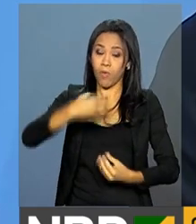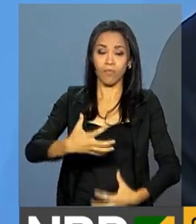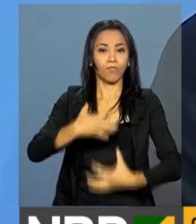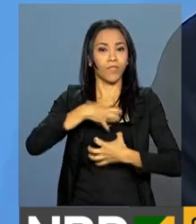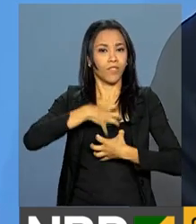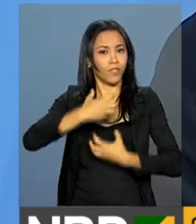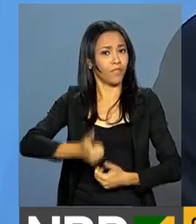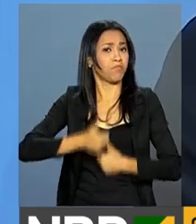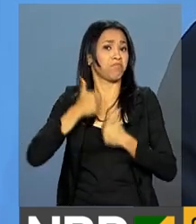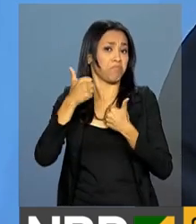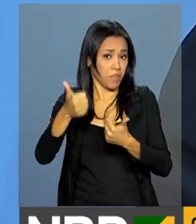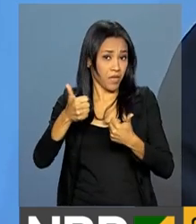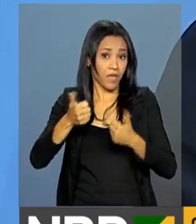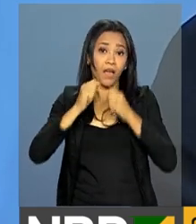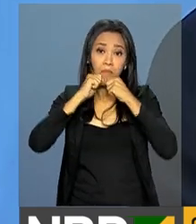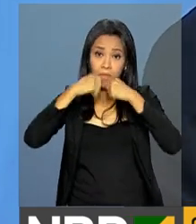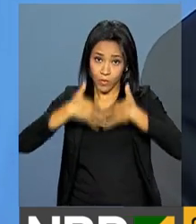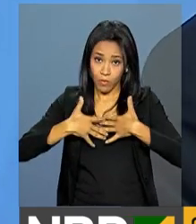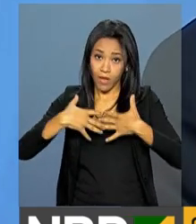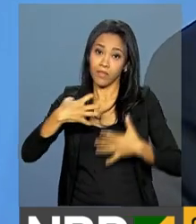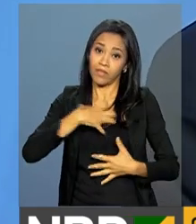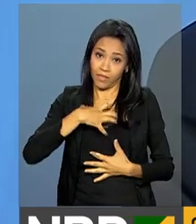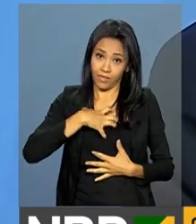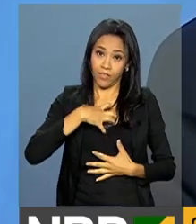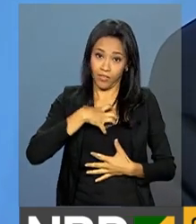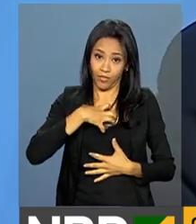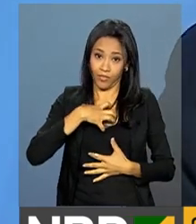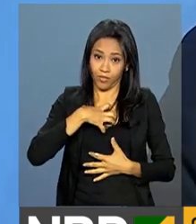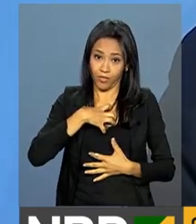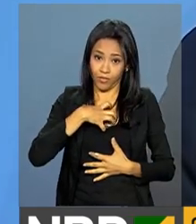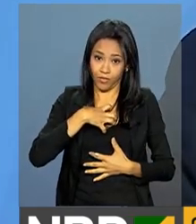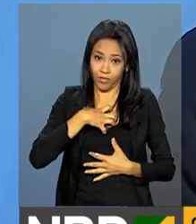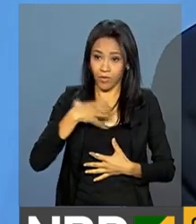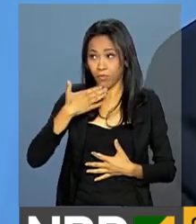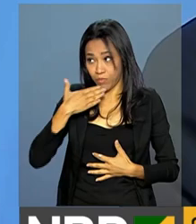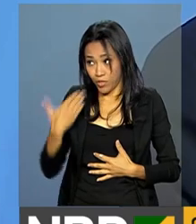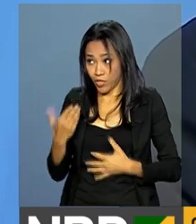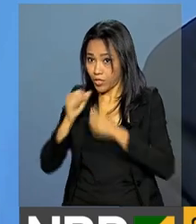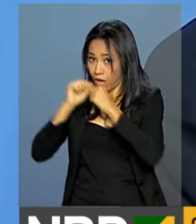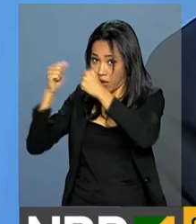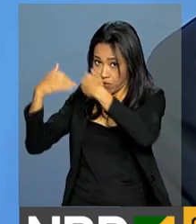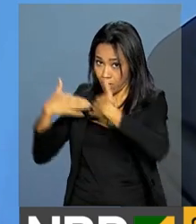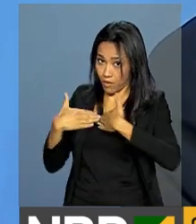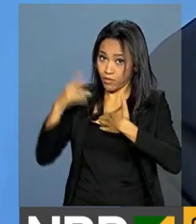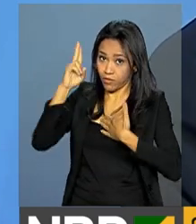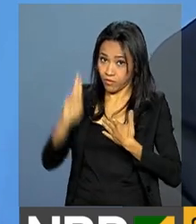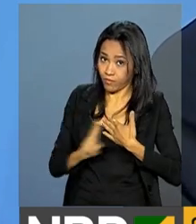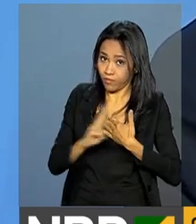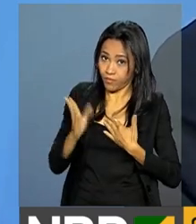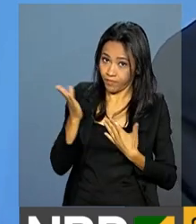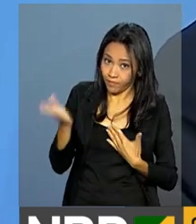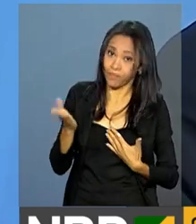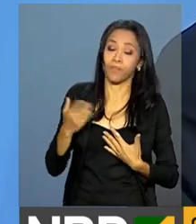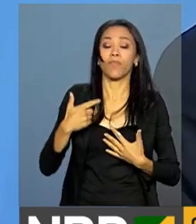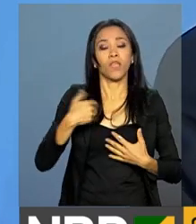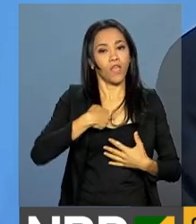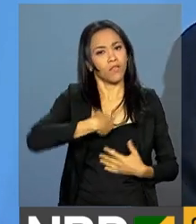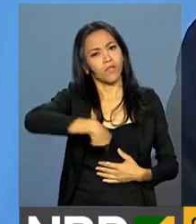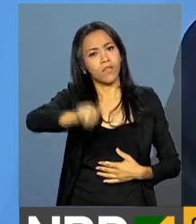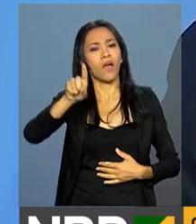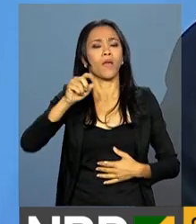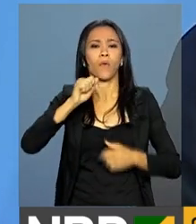confortada, incendiada, abençoada, se me permite a ousadia, vou pedir uma bênção a Dom Alberto, mas eu saio daqui